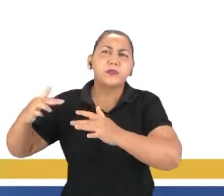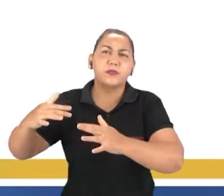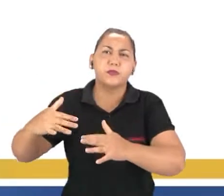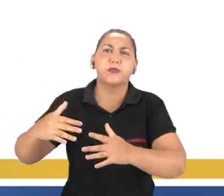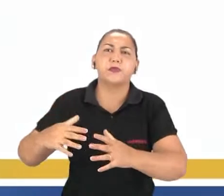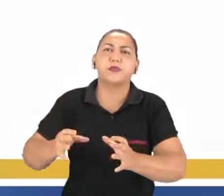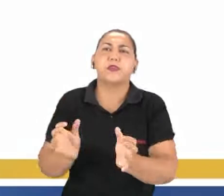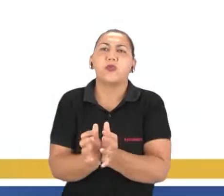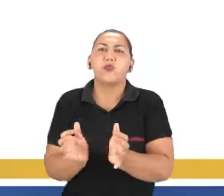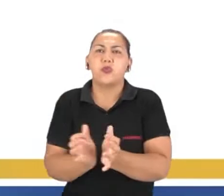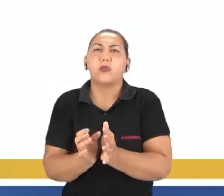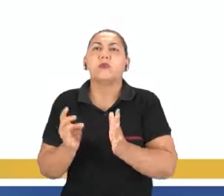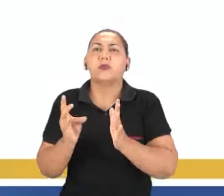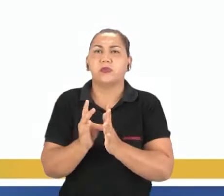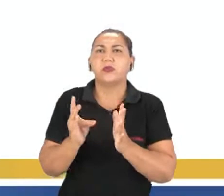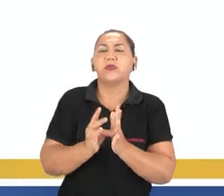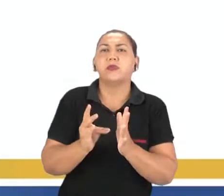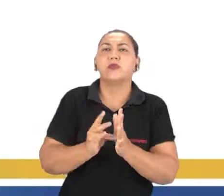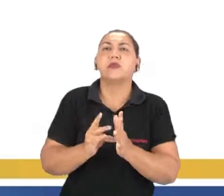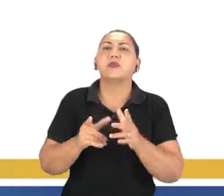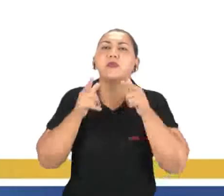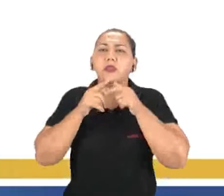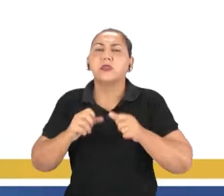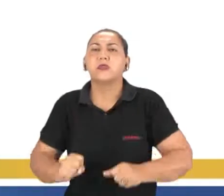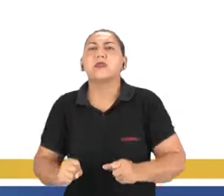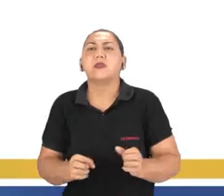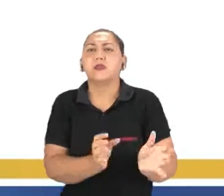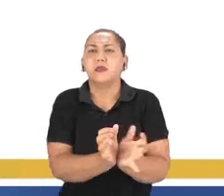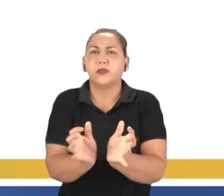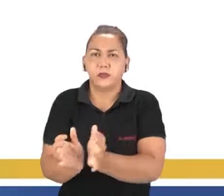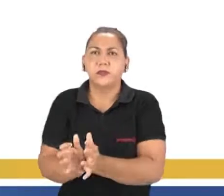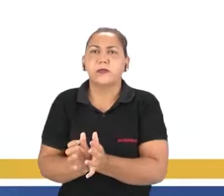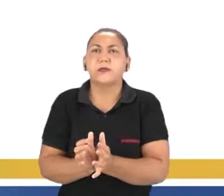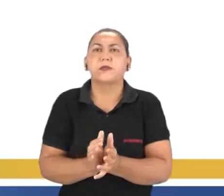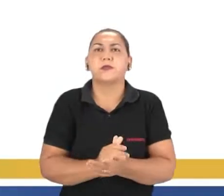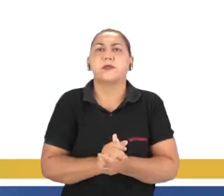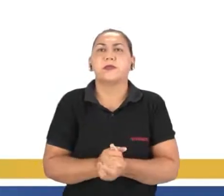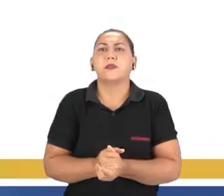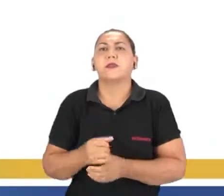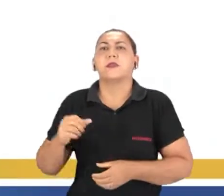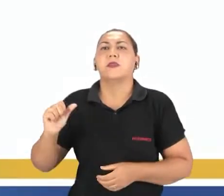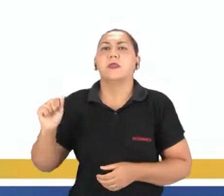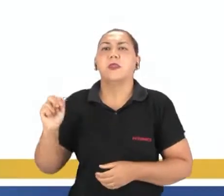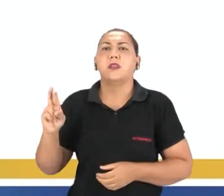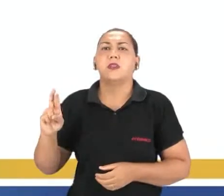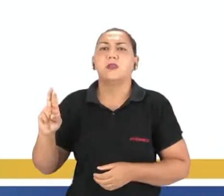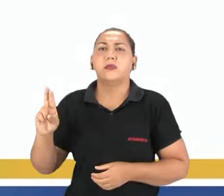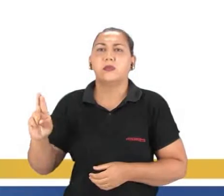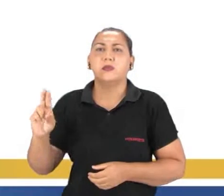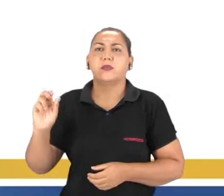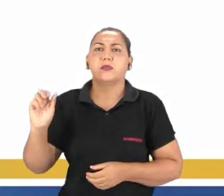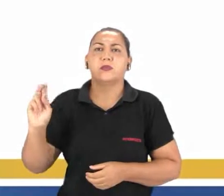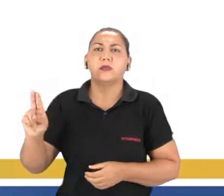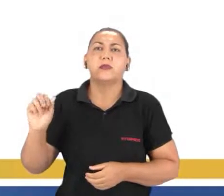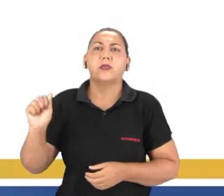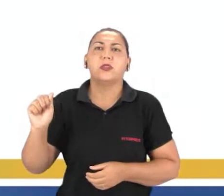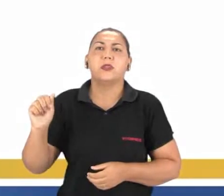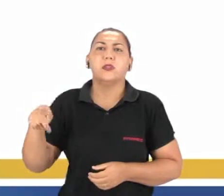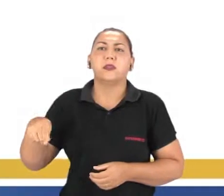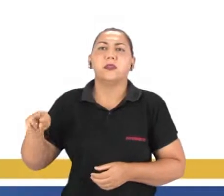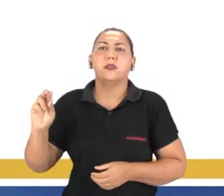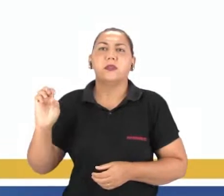indígenas das famílias linguísticas Aruac e Pano, provenientes da Ásia, ocuparam toda a América do